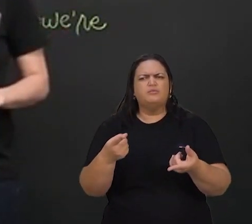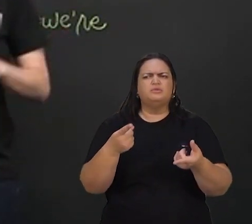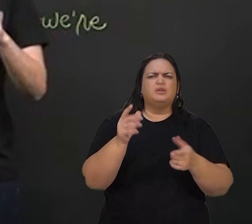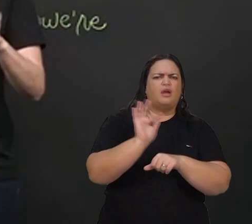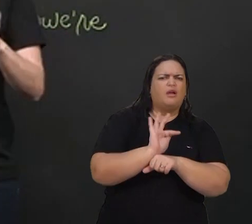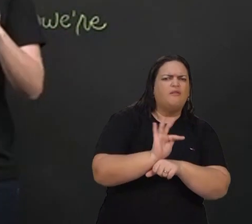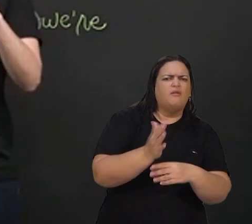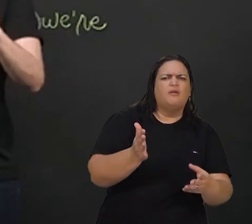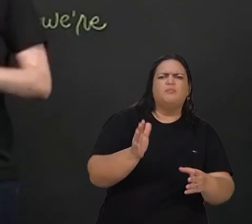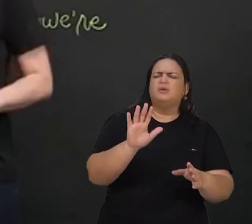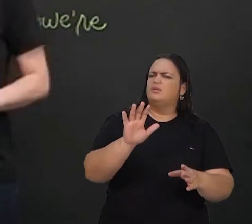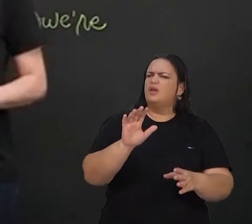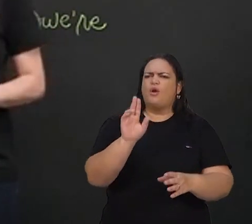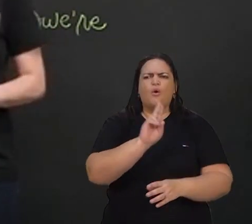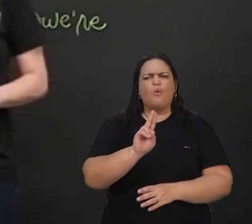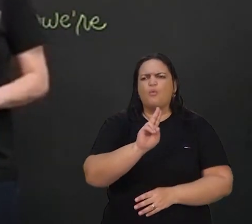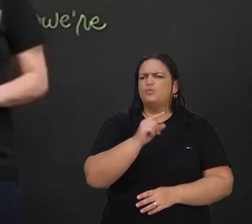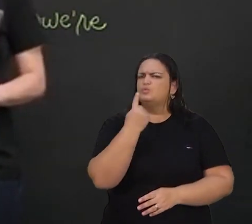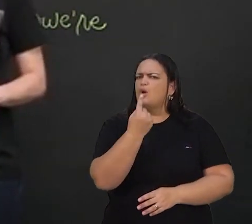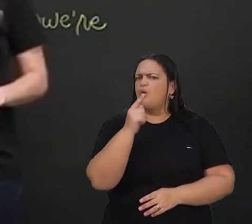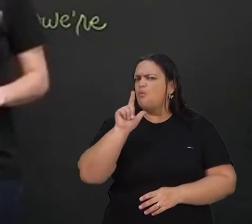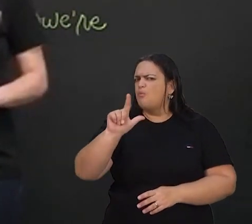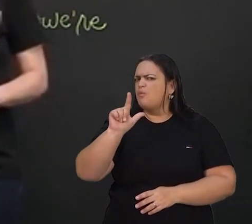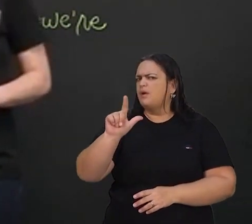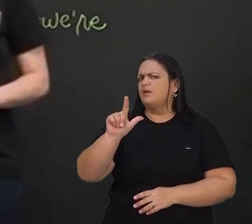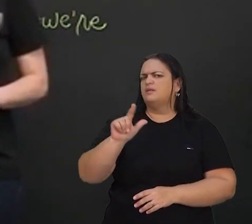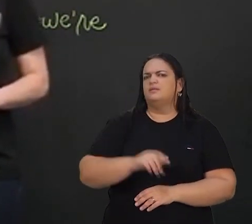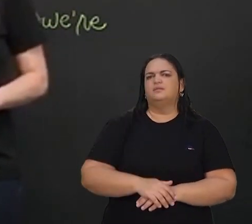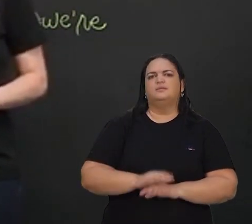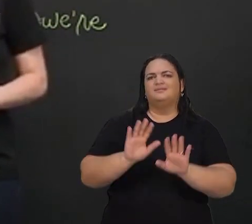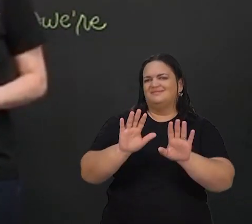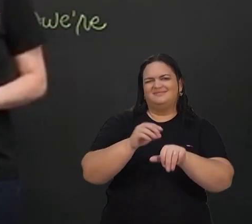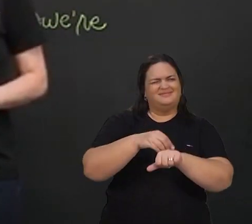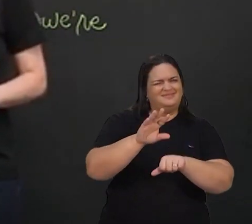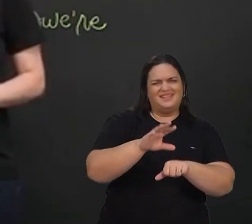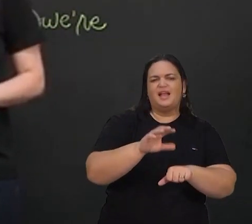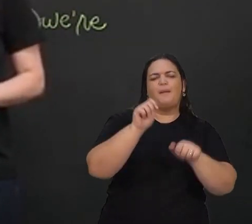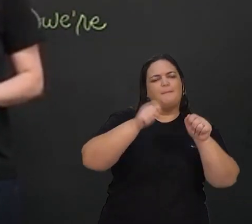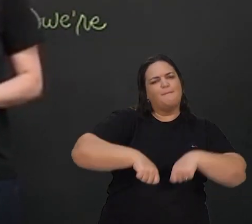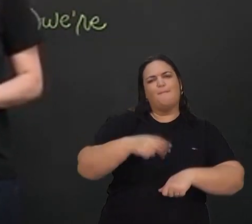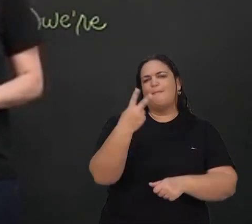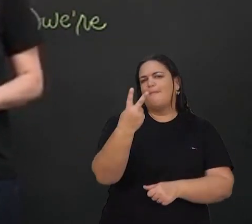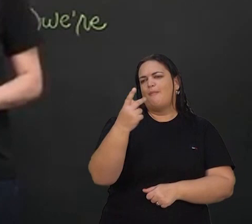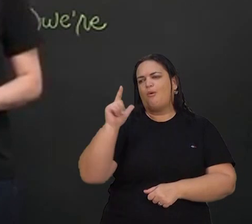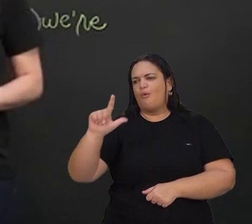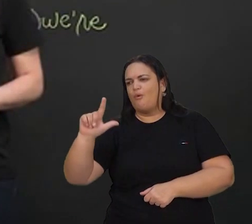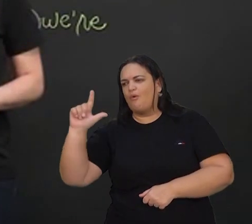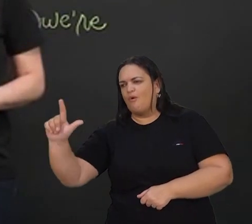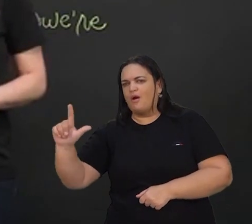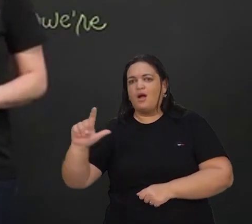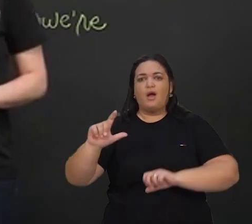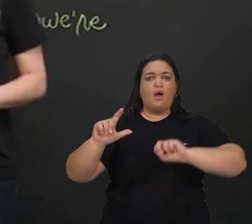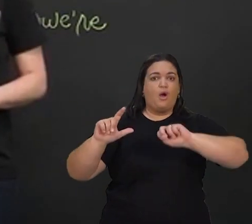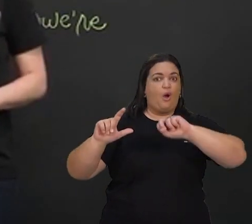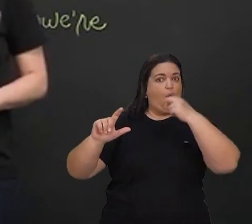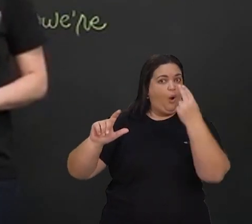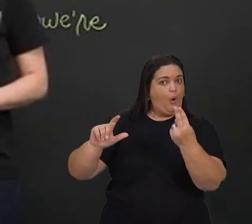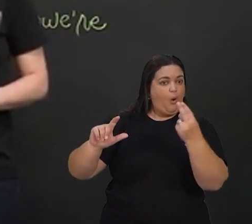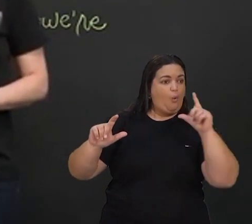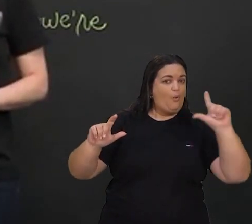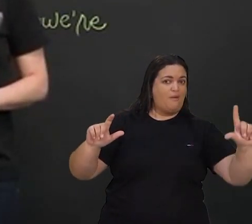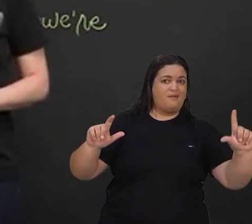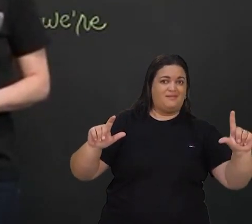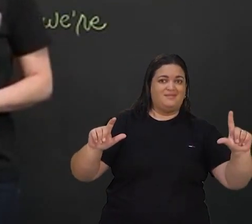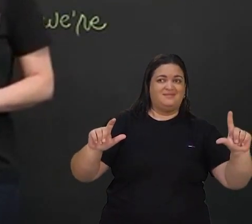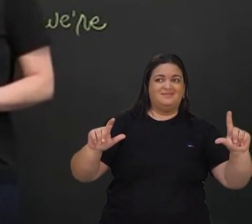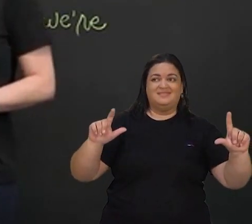só. Então, vou dizer uma coisa para você, pode ser das duas formas, nenhuma delas está errada. Você escreve com